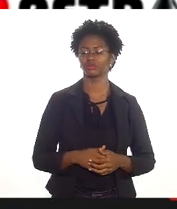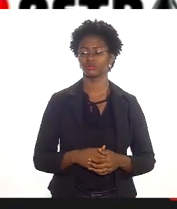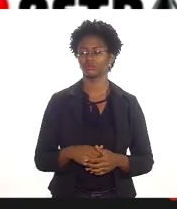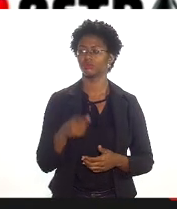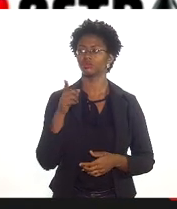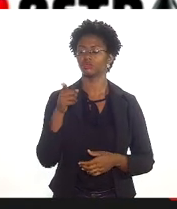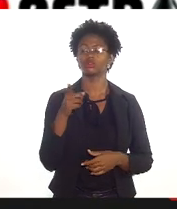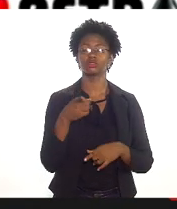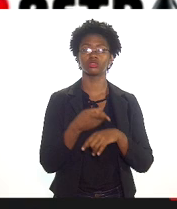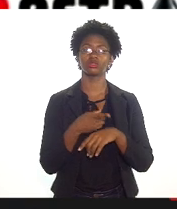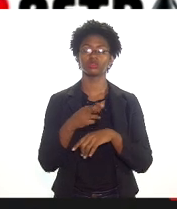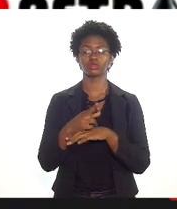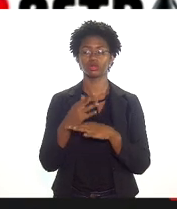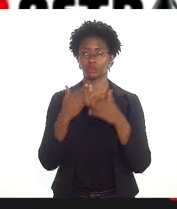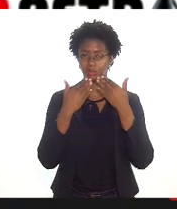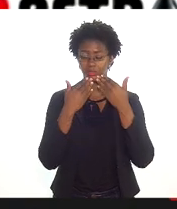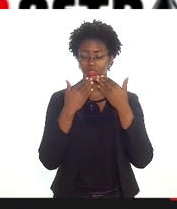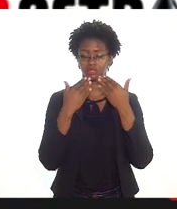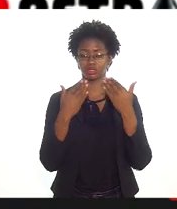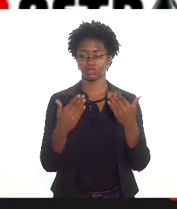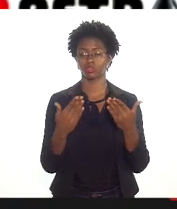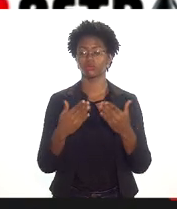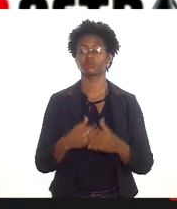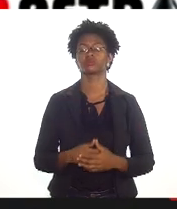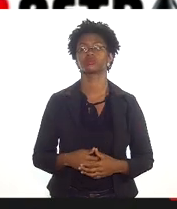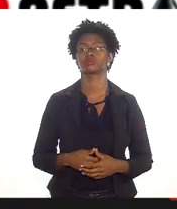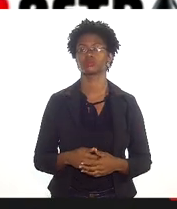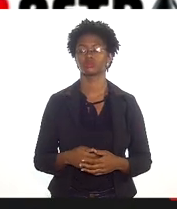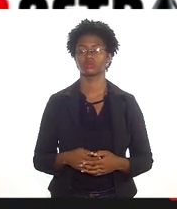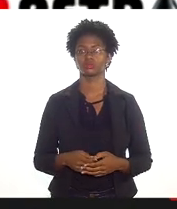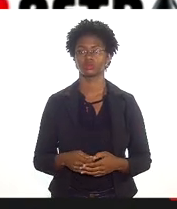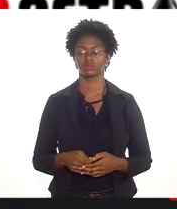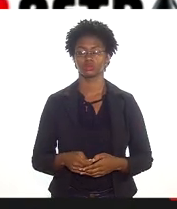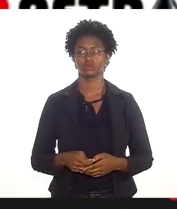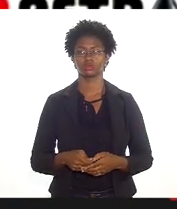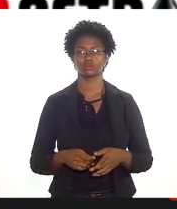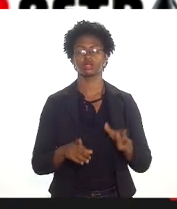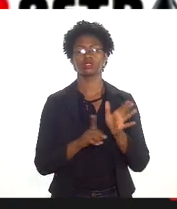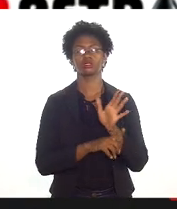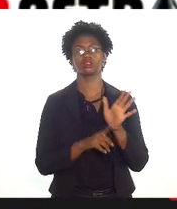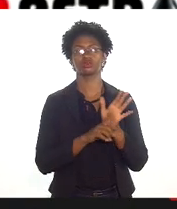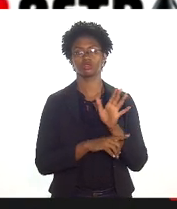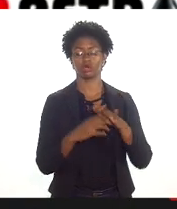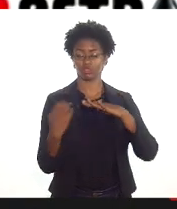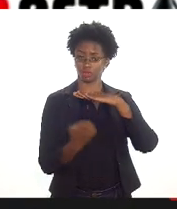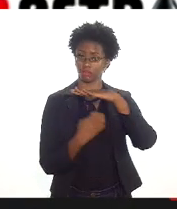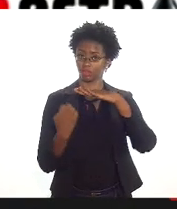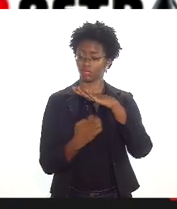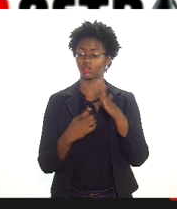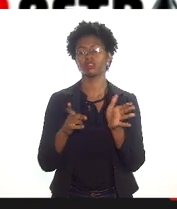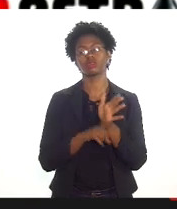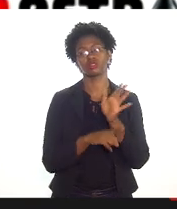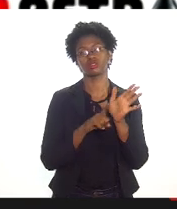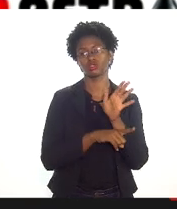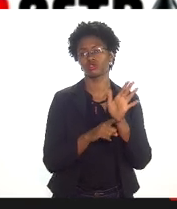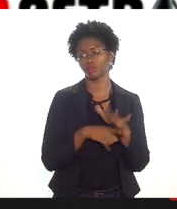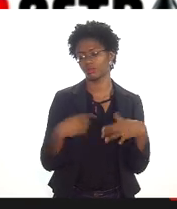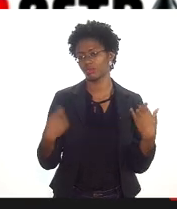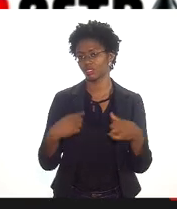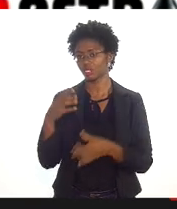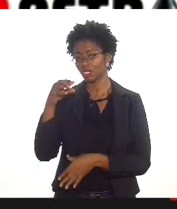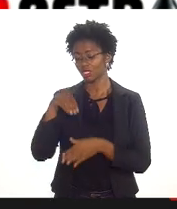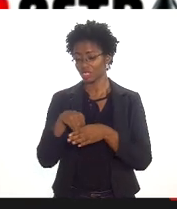doutora apresentou que as deduções, né, das empresas têm que ser feitas dentro do